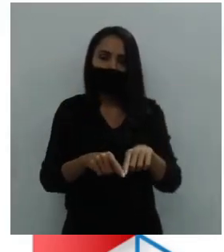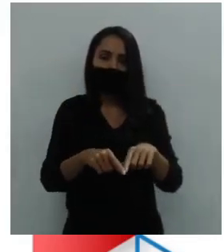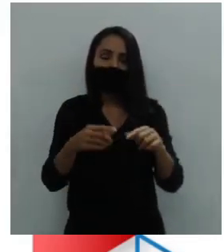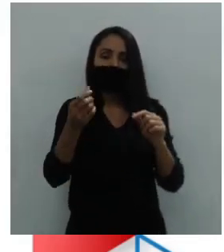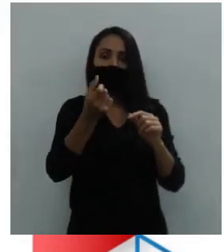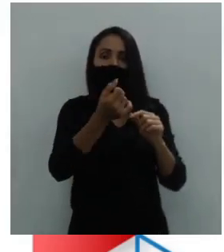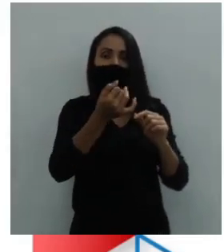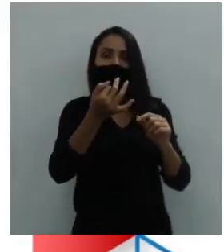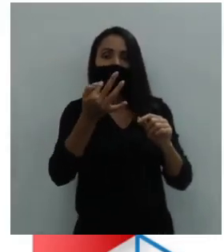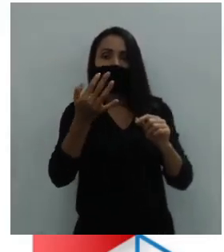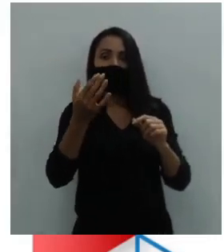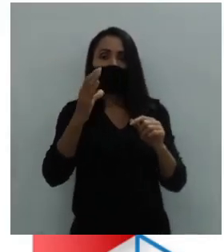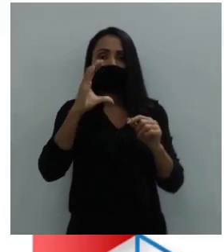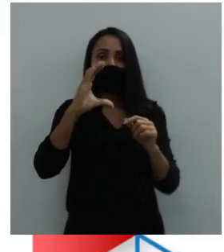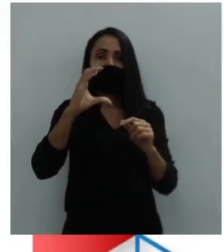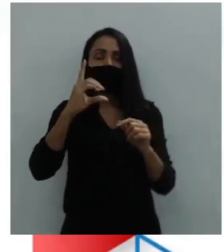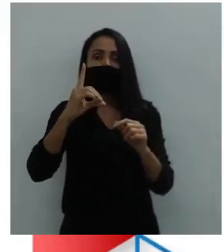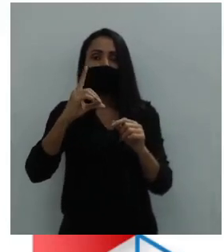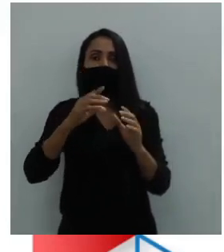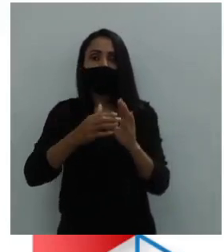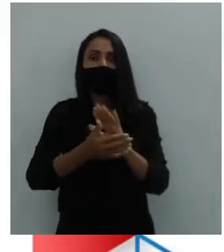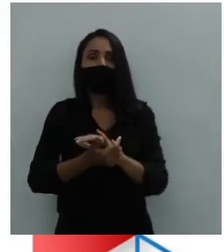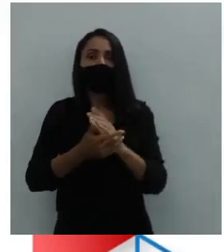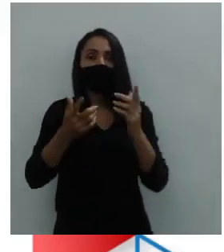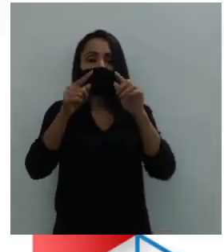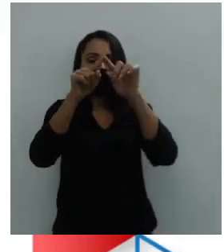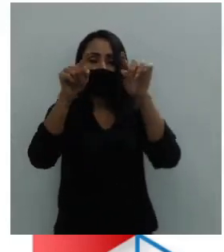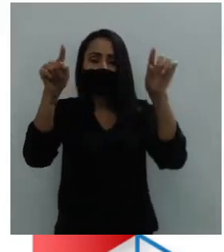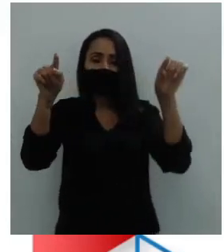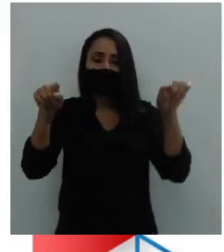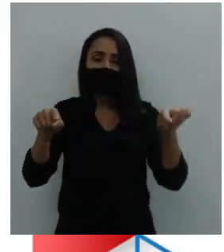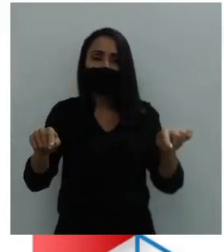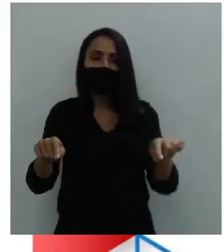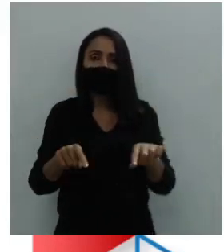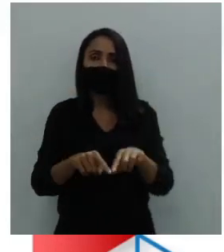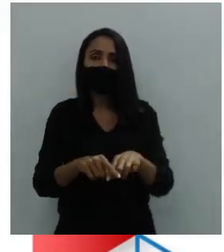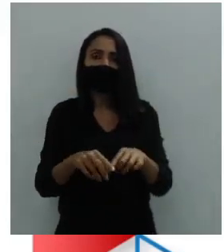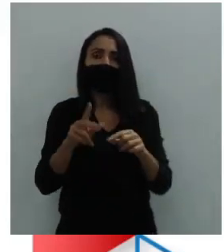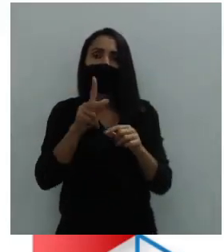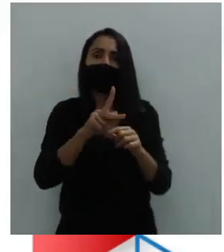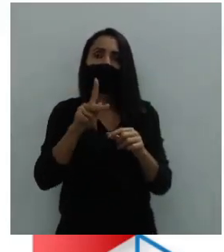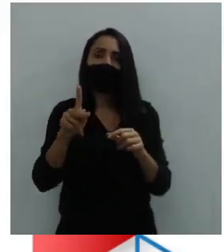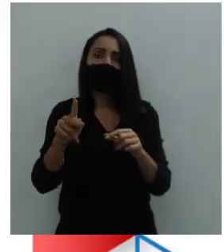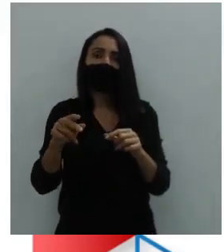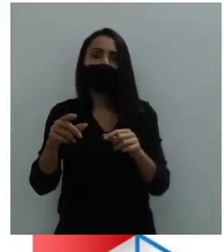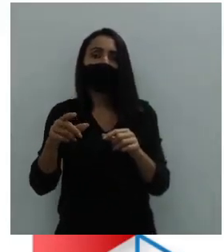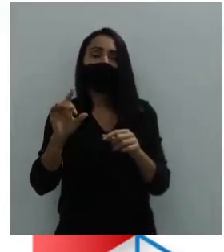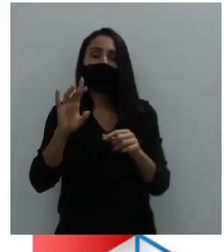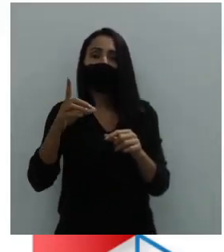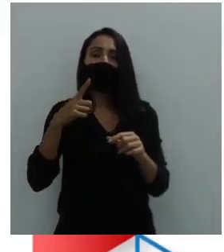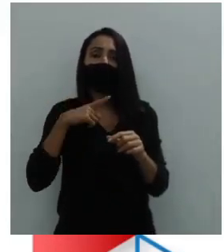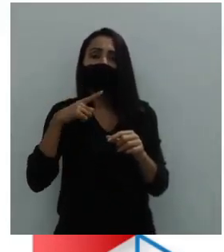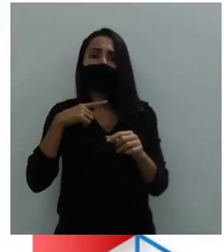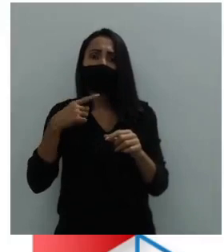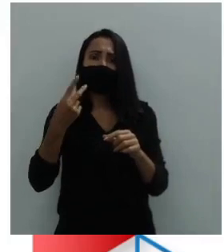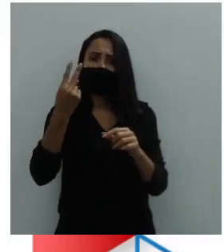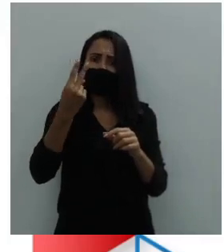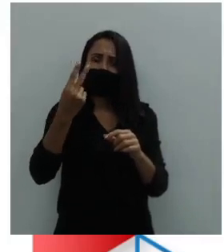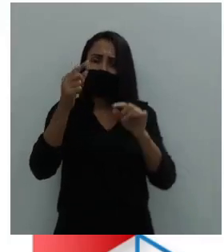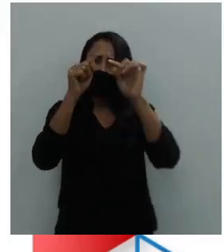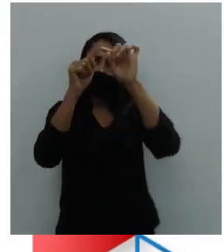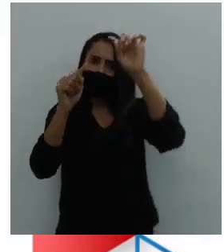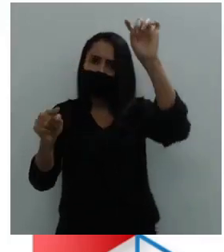as outras coordenadas do vértice desse quadrado? Professor, eu só tenho esses dois lados, essas